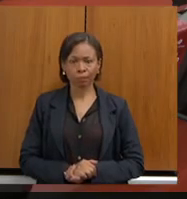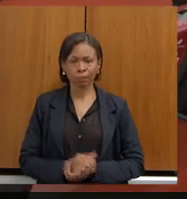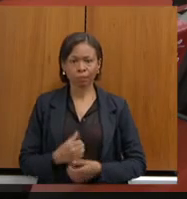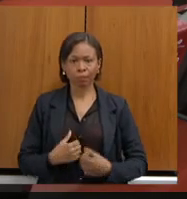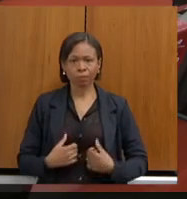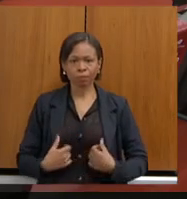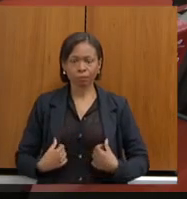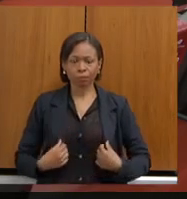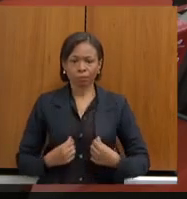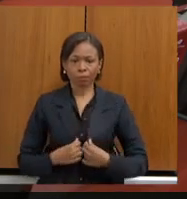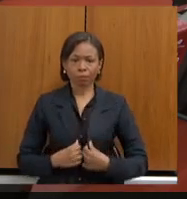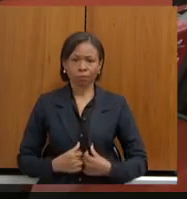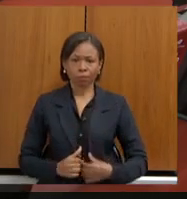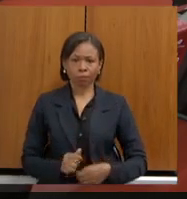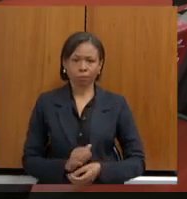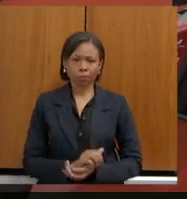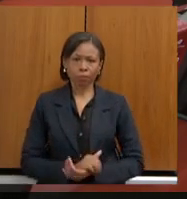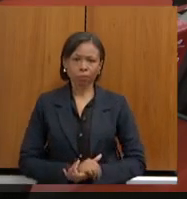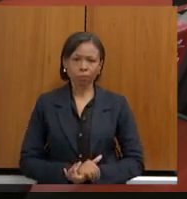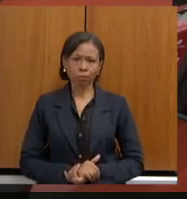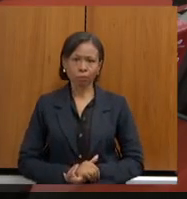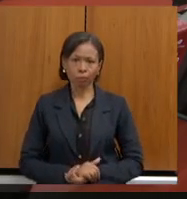E aí